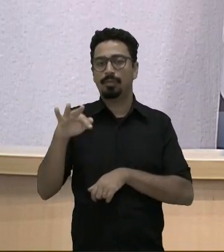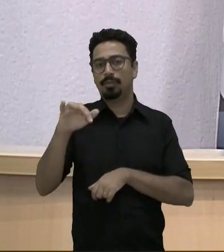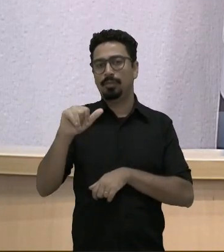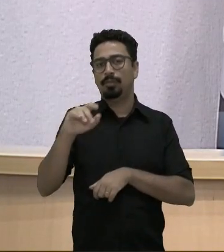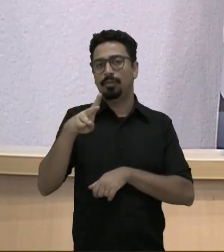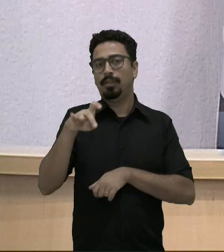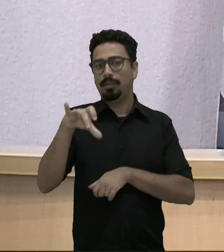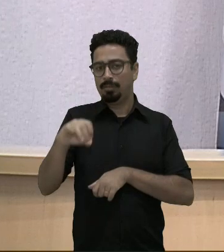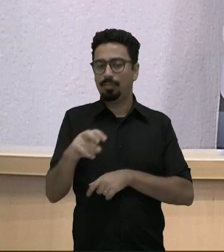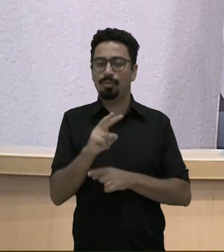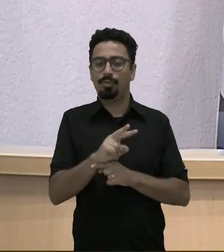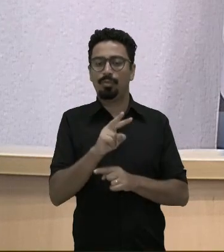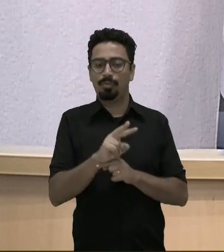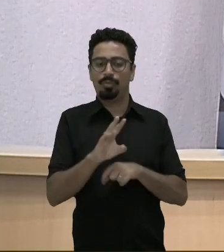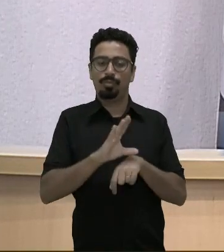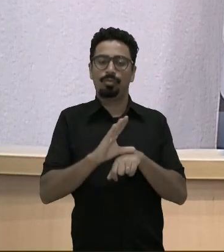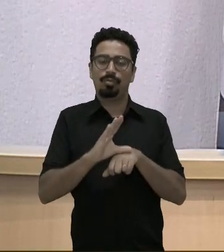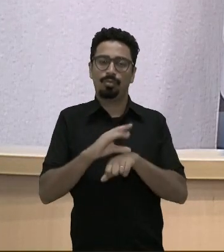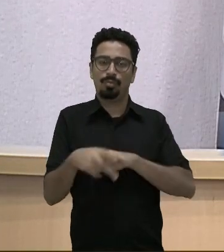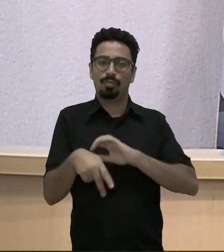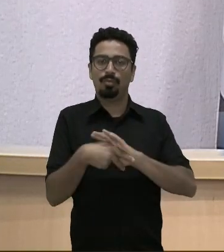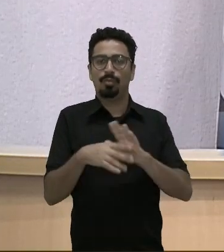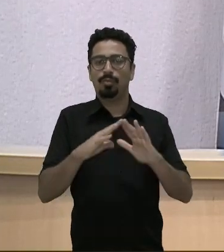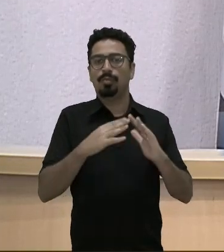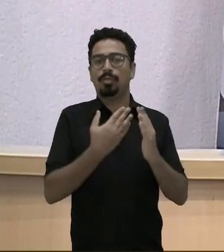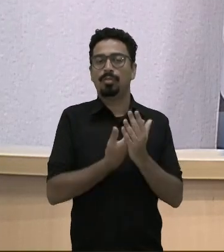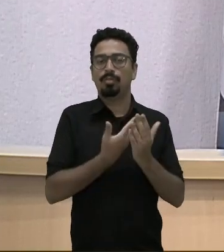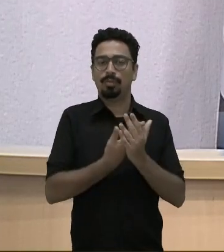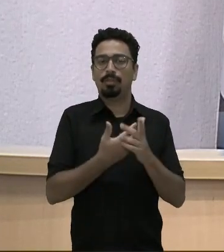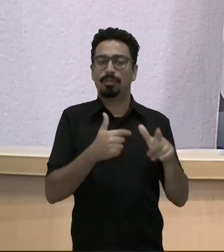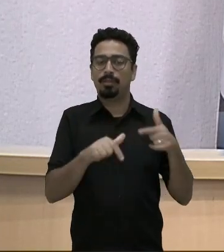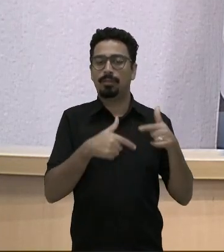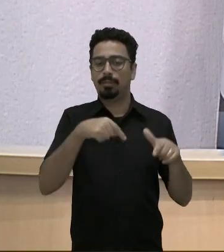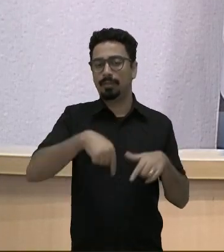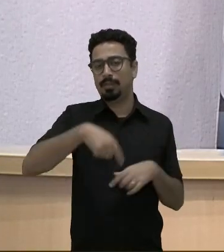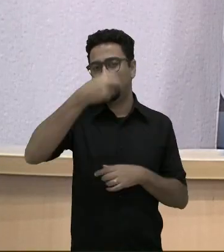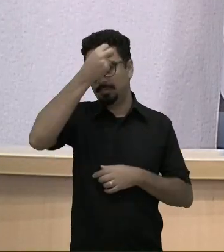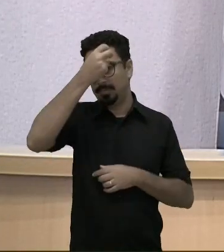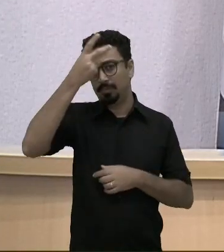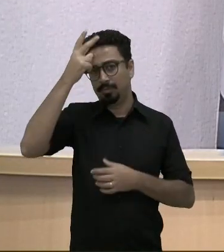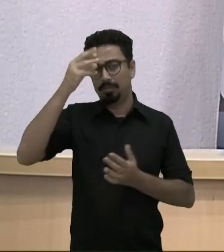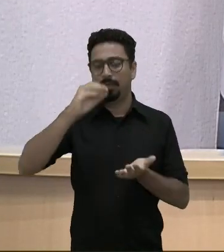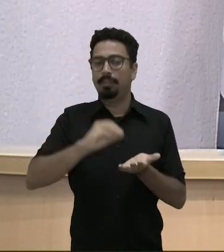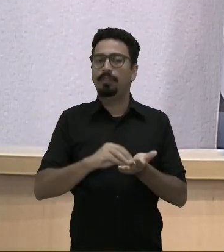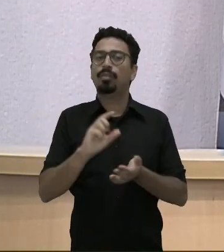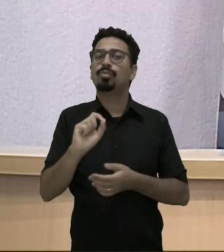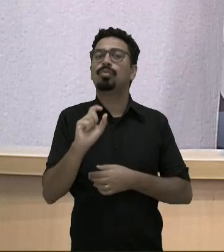que cuida da parte de curso da Escola do Trabalho, da Prefeitura. O que está faltando aqui